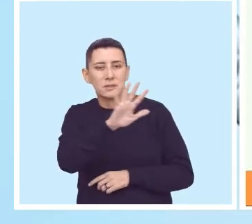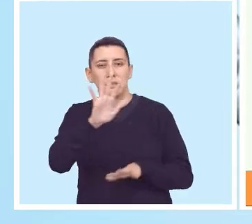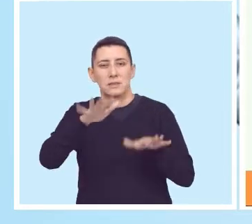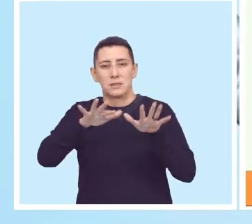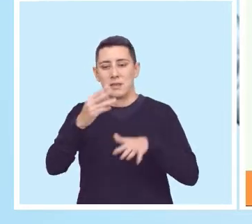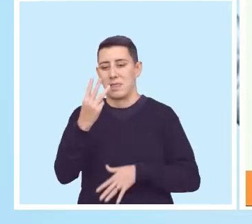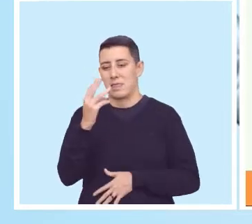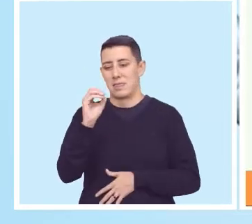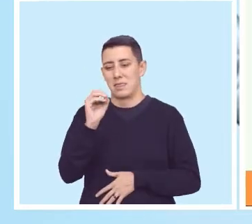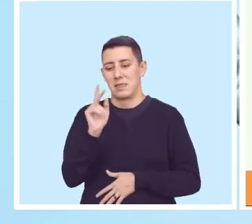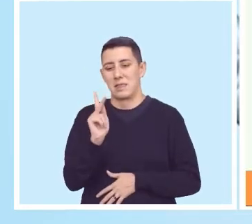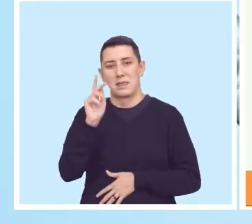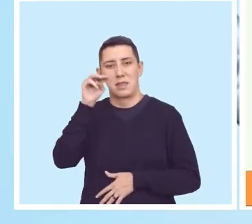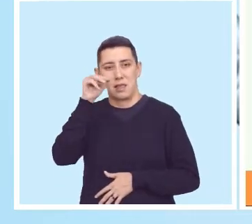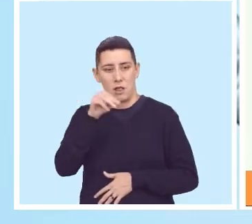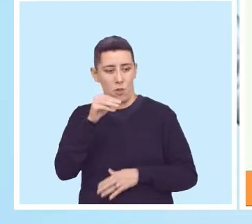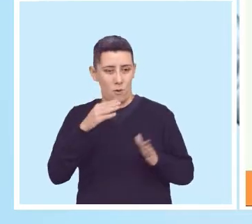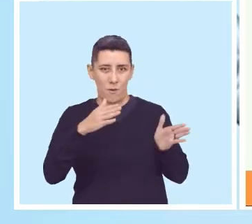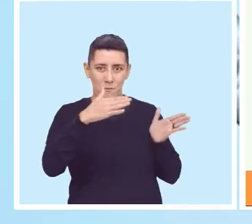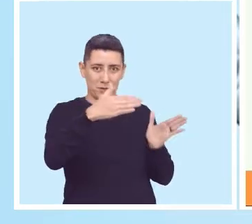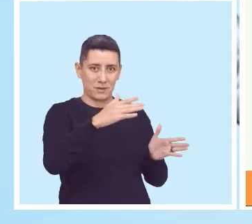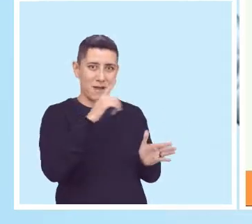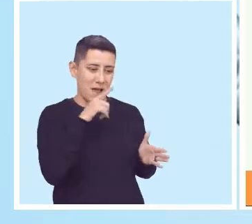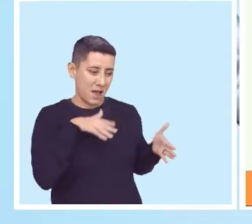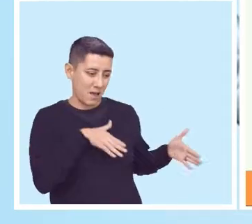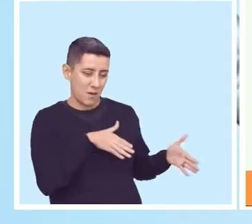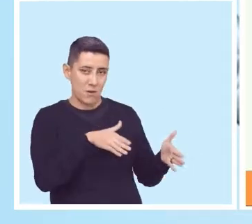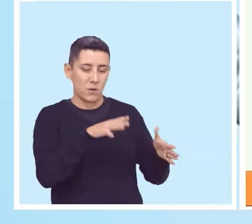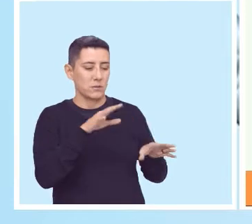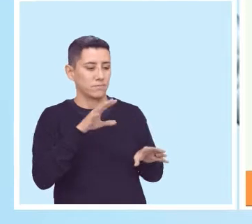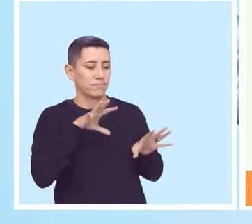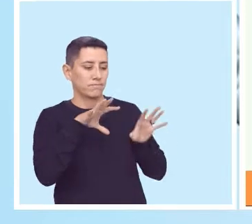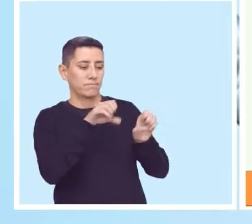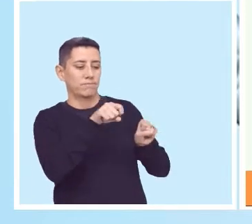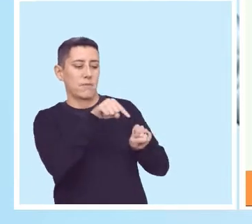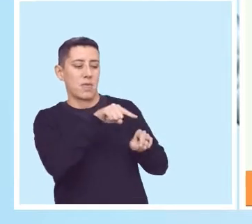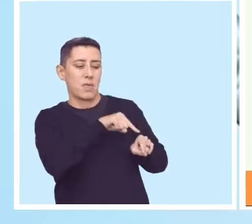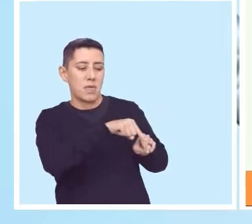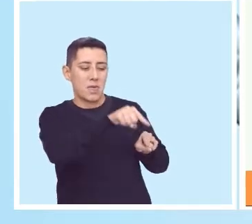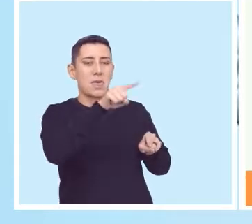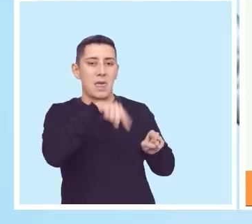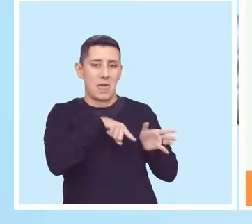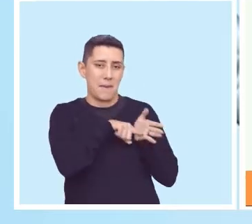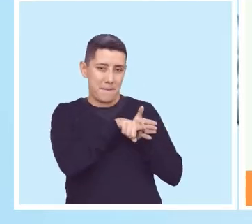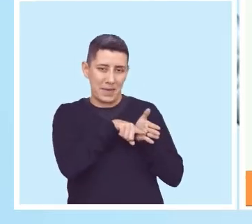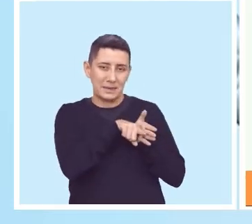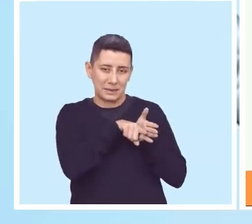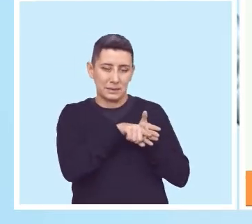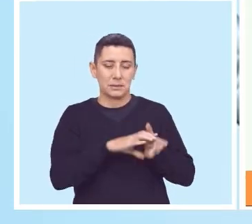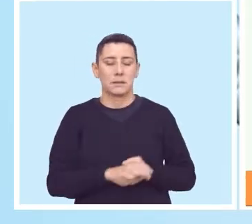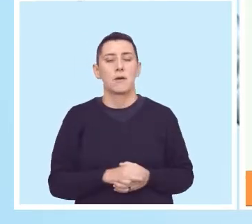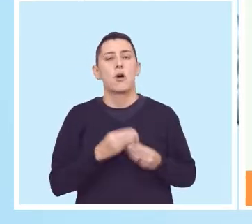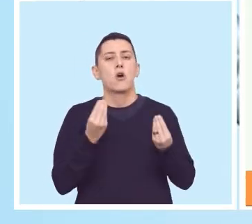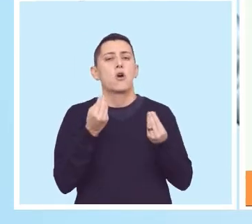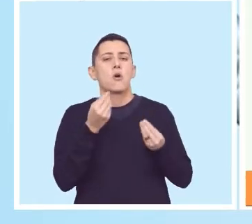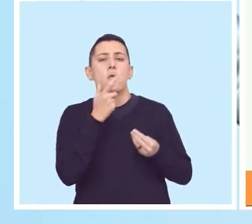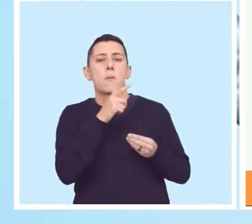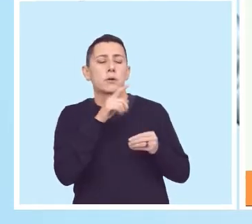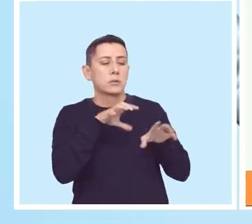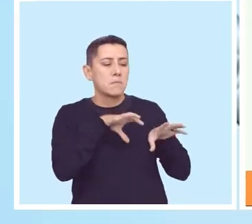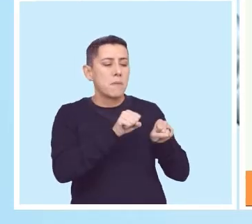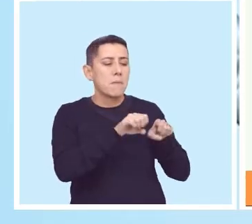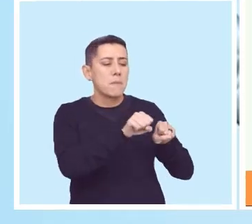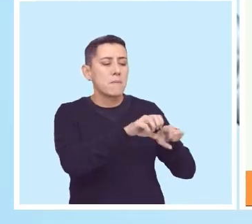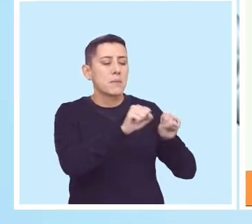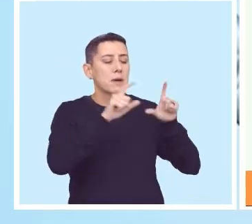que nós adotamos como o nosso foco de pesquisa, as imagens ali de todo esse